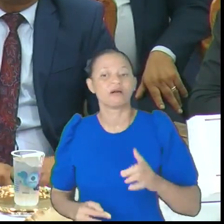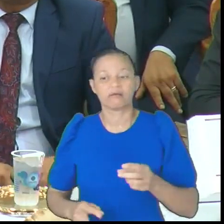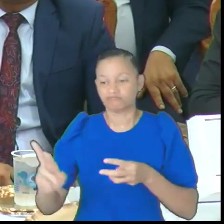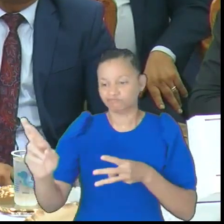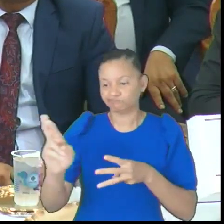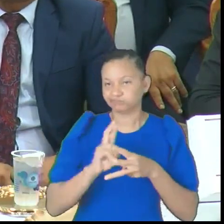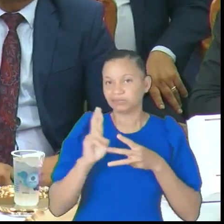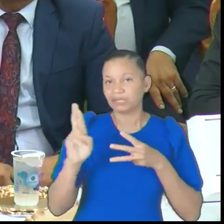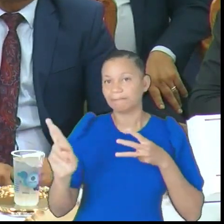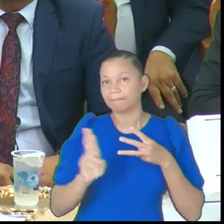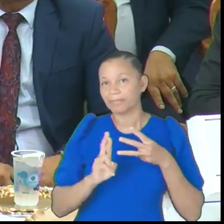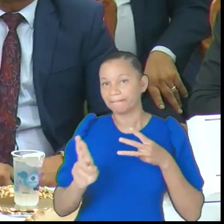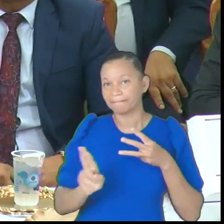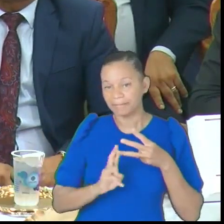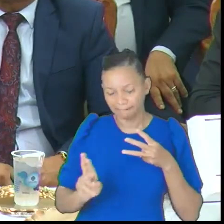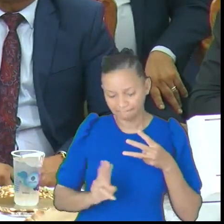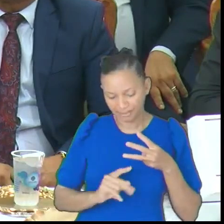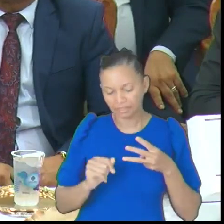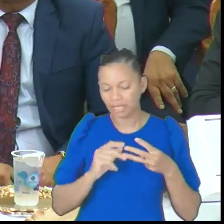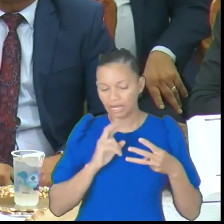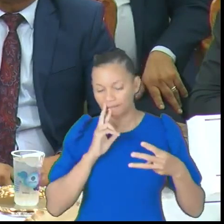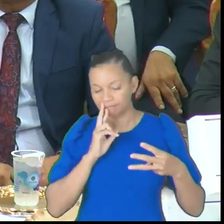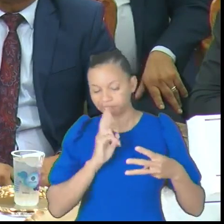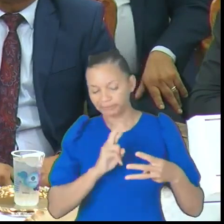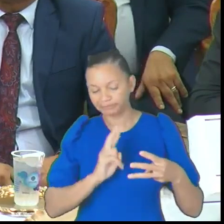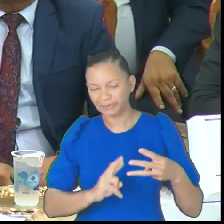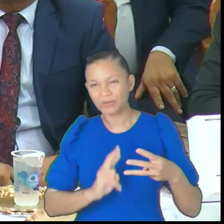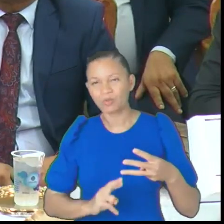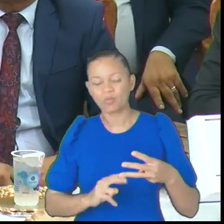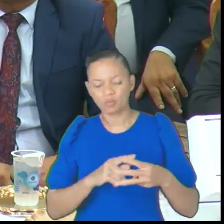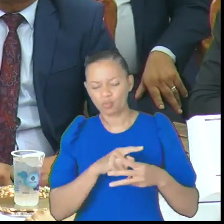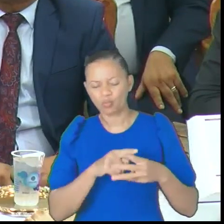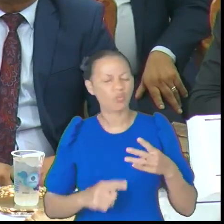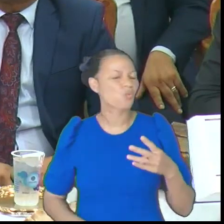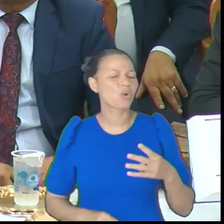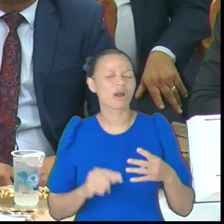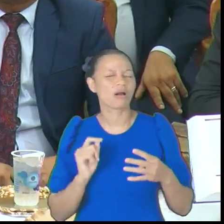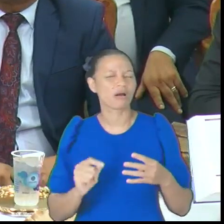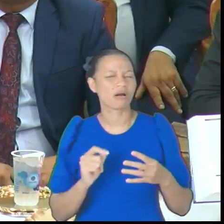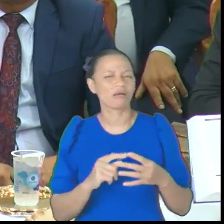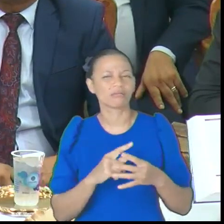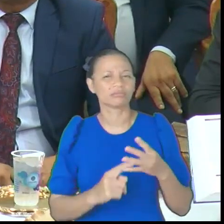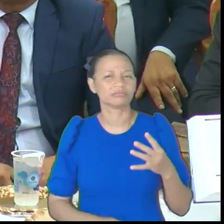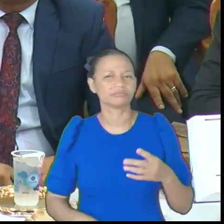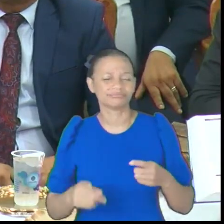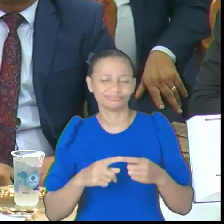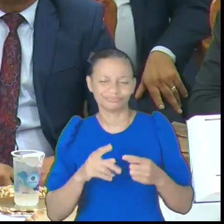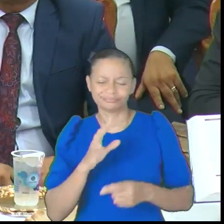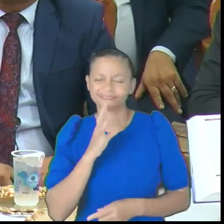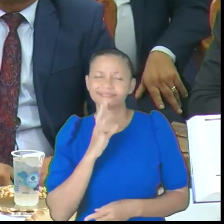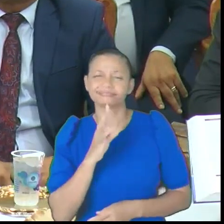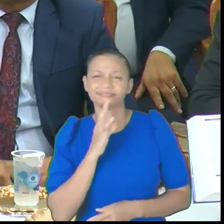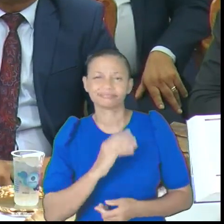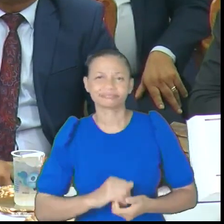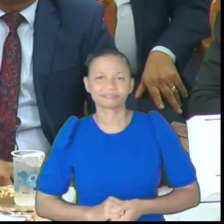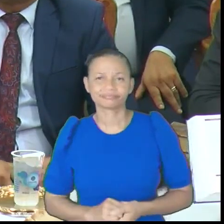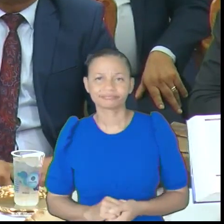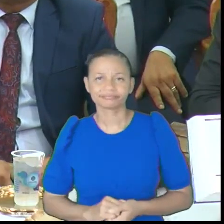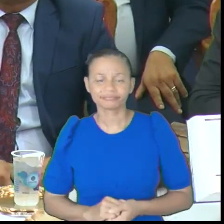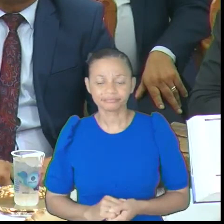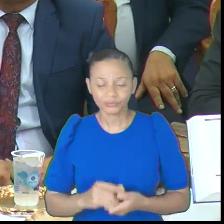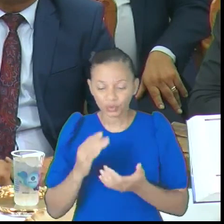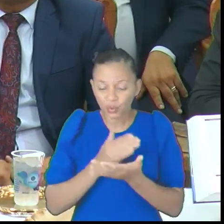3 perguntas com 4 grandes mensagens. A primeira é uma das mais conhecidas: princípio